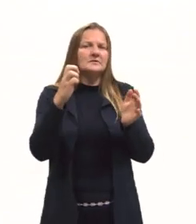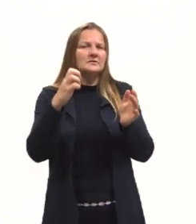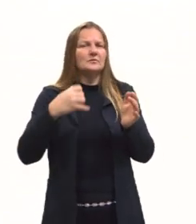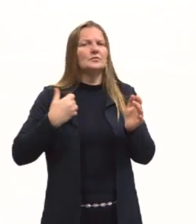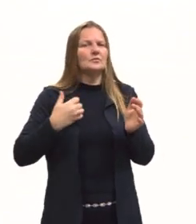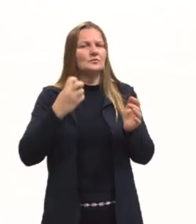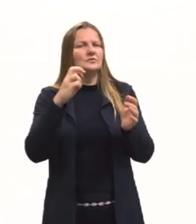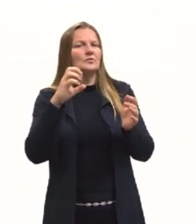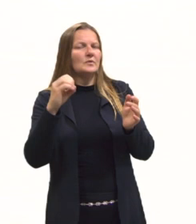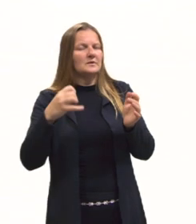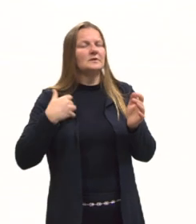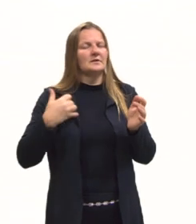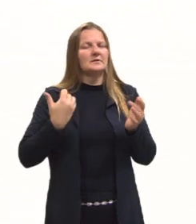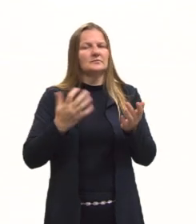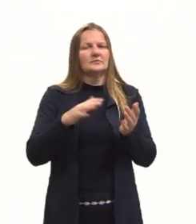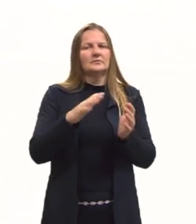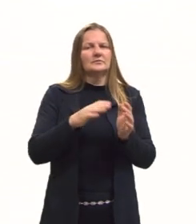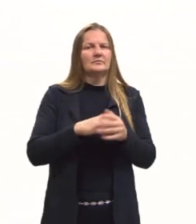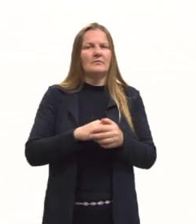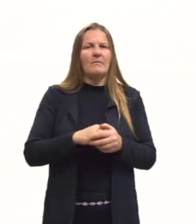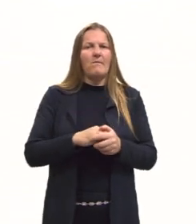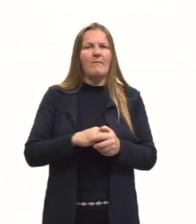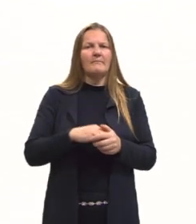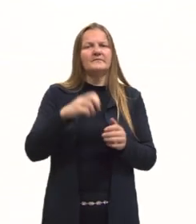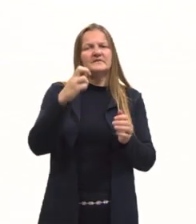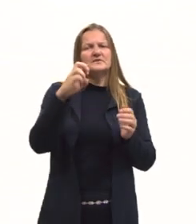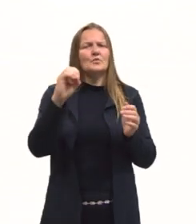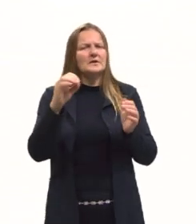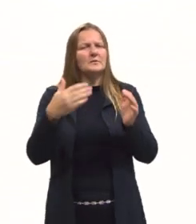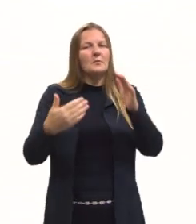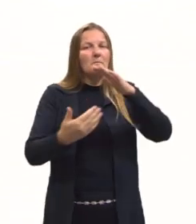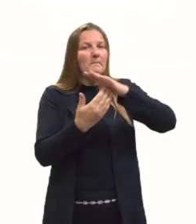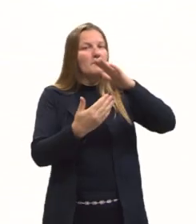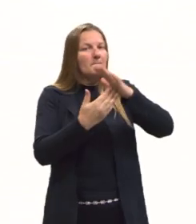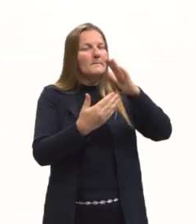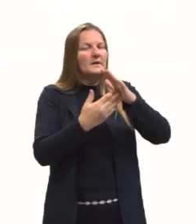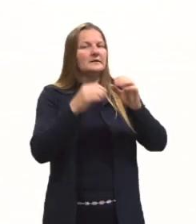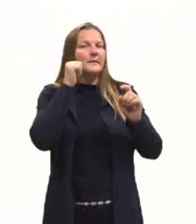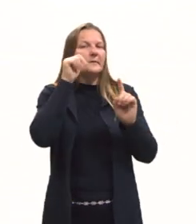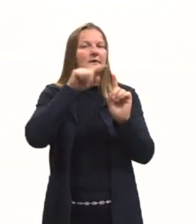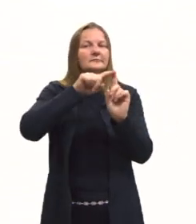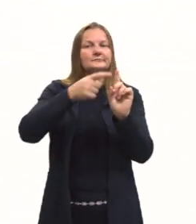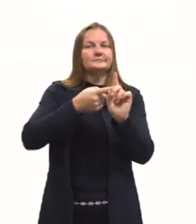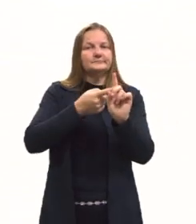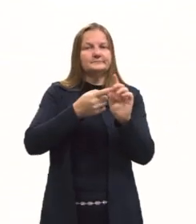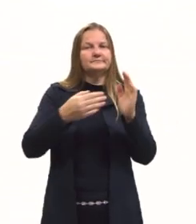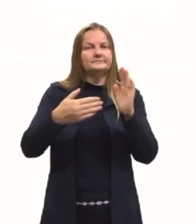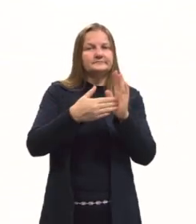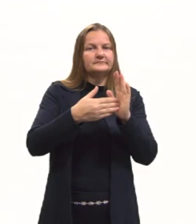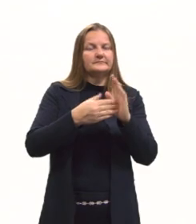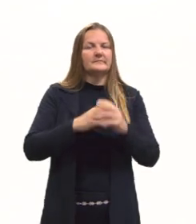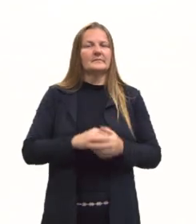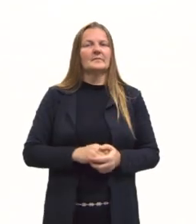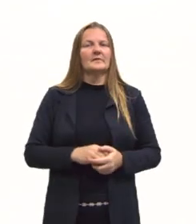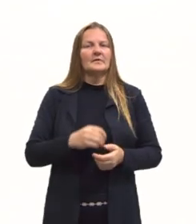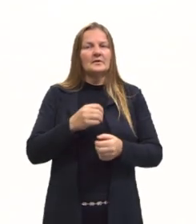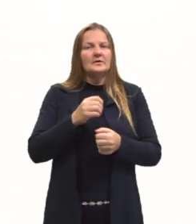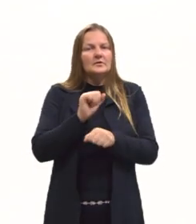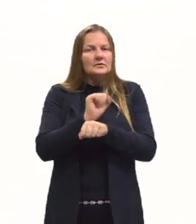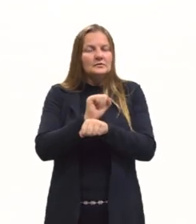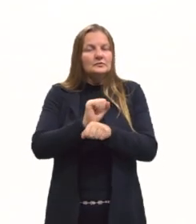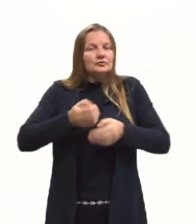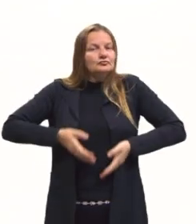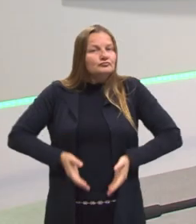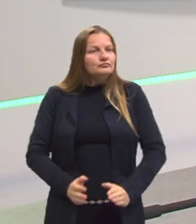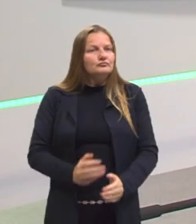muito da onde a gente tá estudando mas geralmente até os 50 anos é quando a sua mulher mas espera-se que